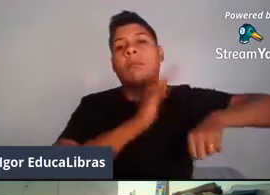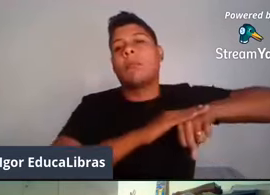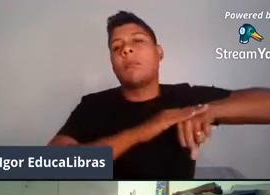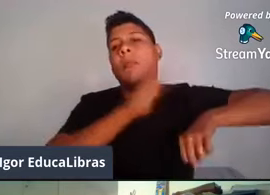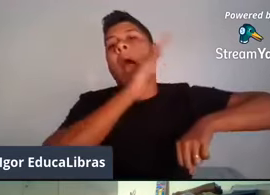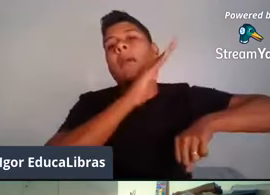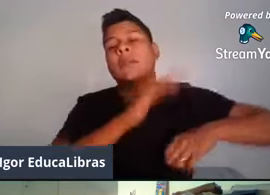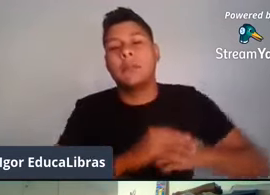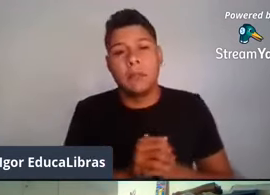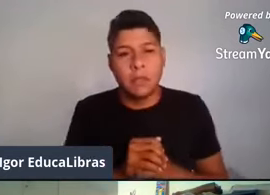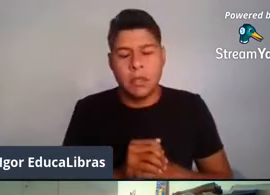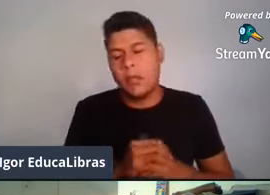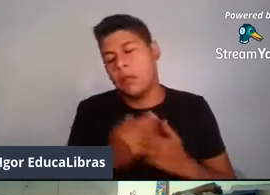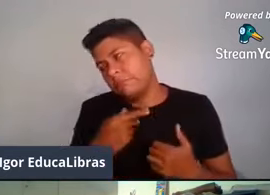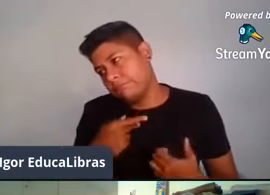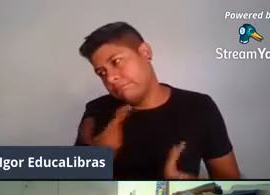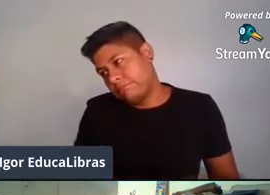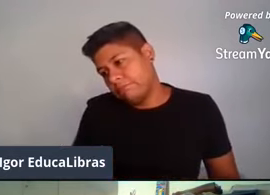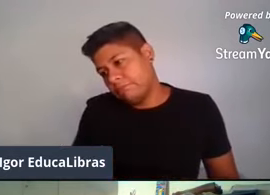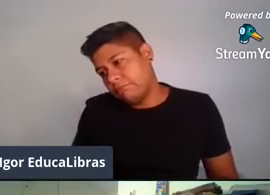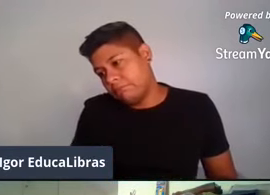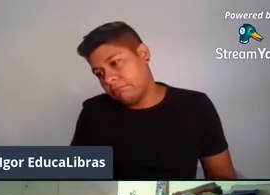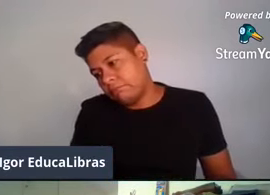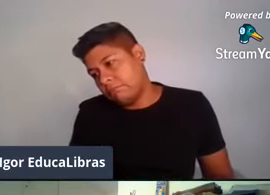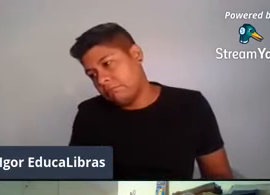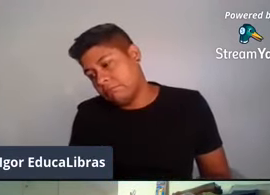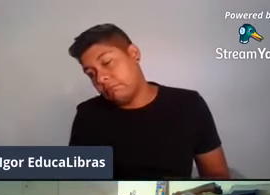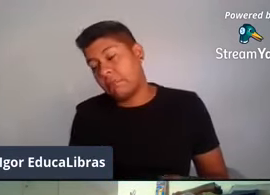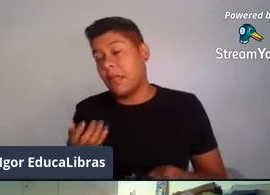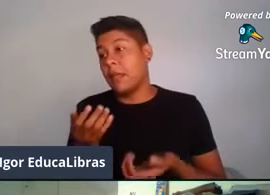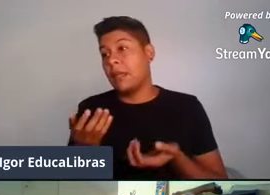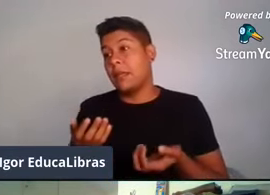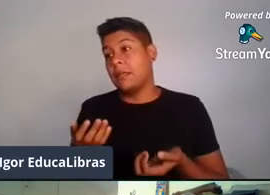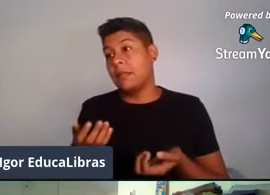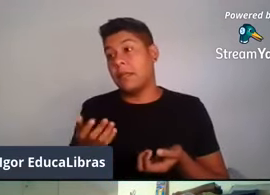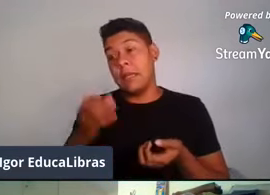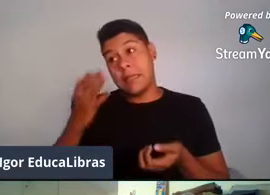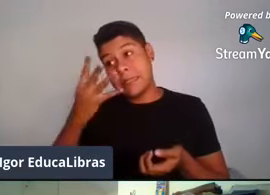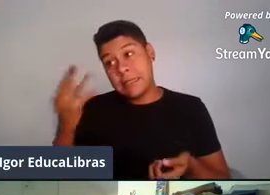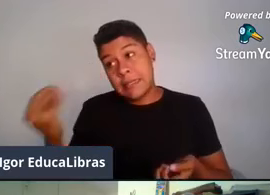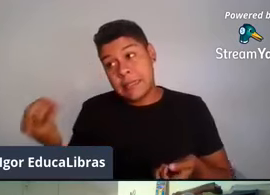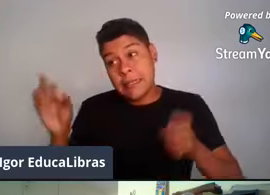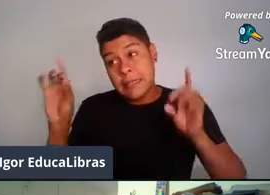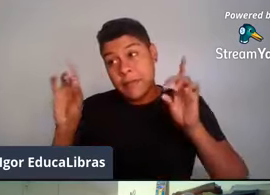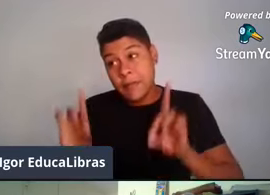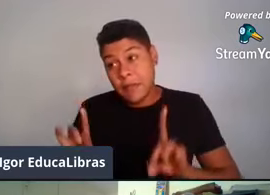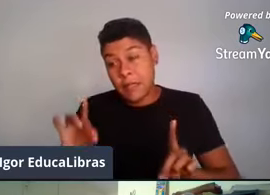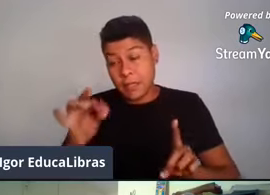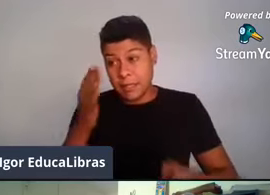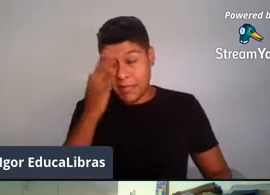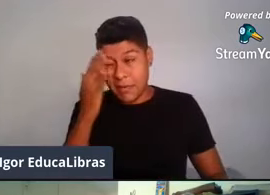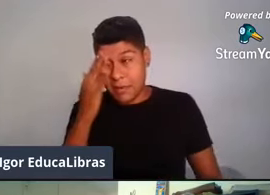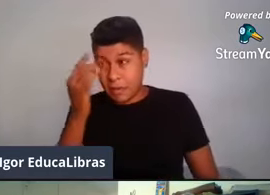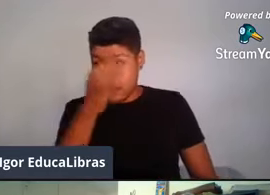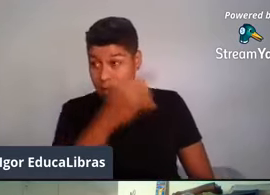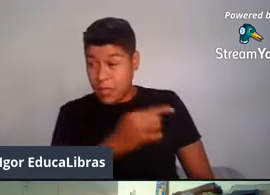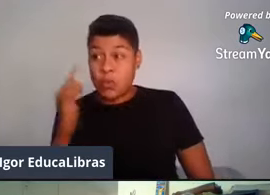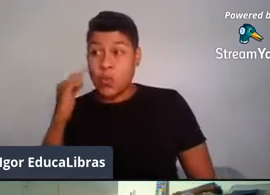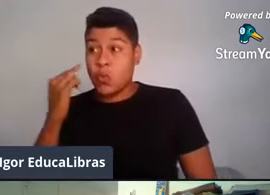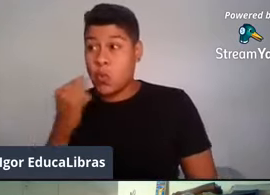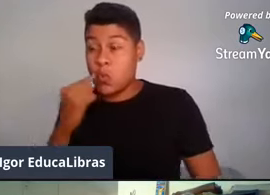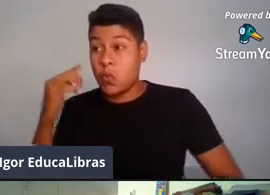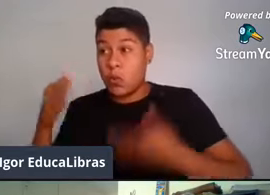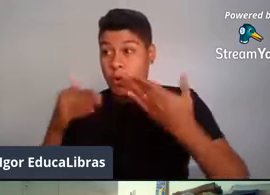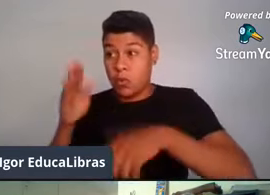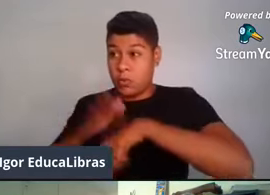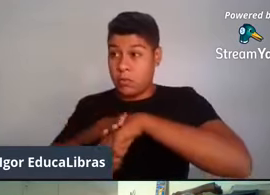mundo. Eu falei, olha, primeiro vamos deixar de lado um pouco a questão da deficiência, não é porque a pessoa tem deficiência auditiva que ela produz mais